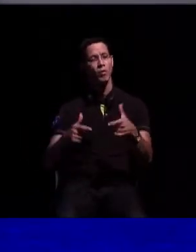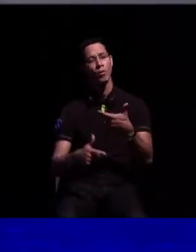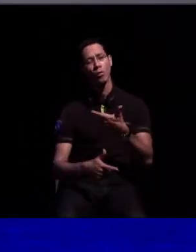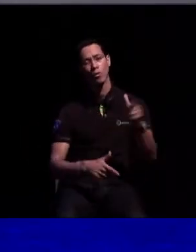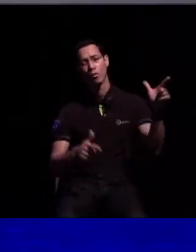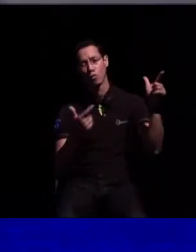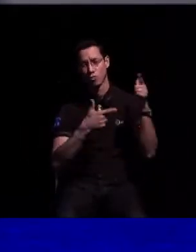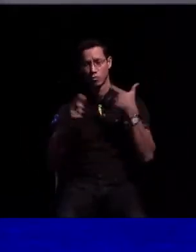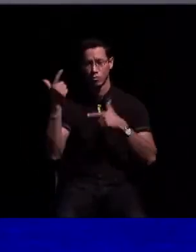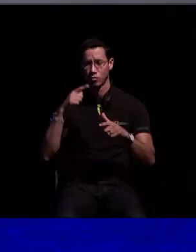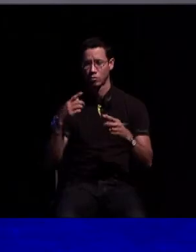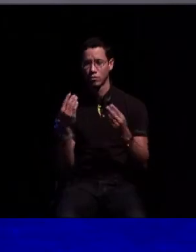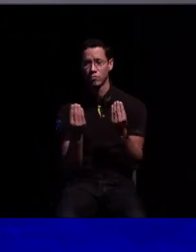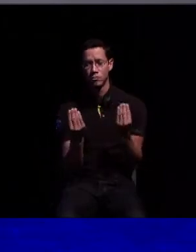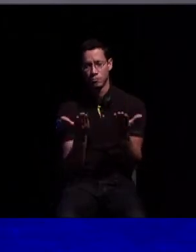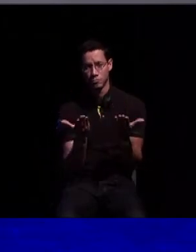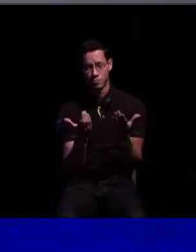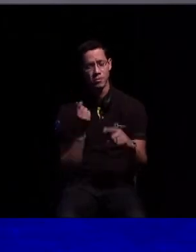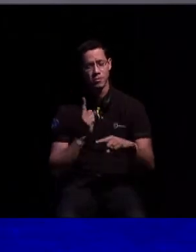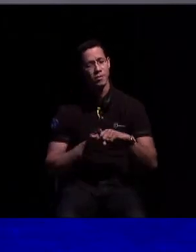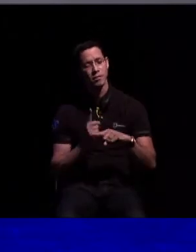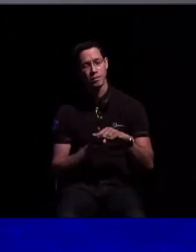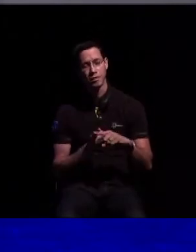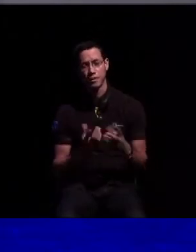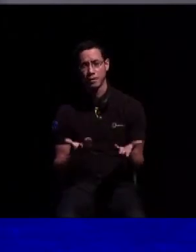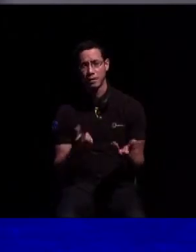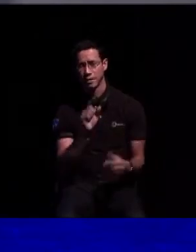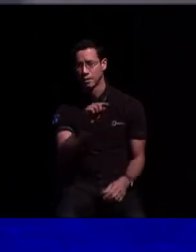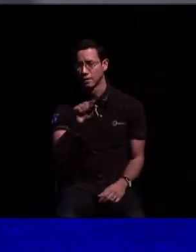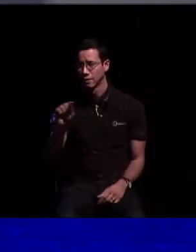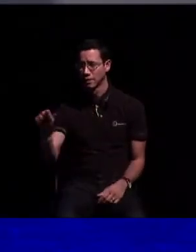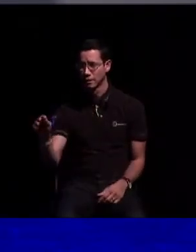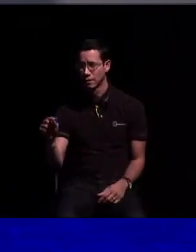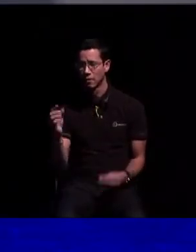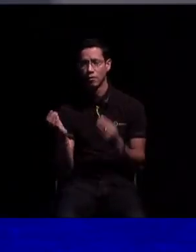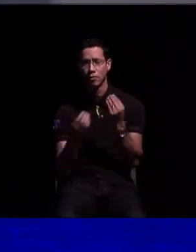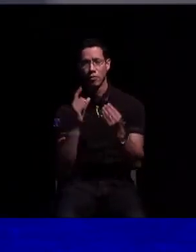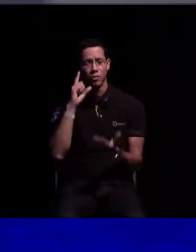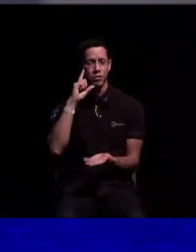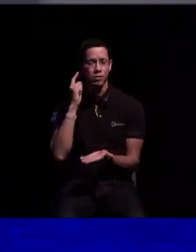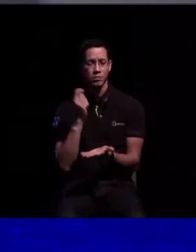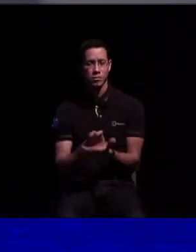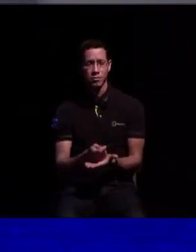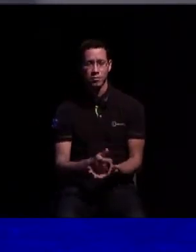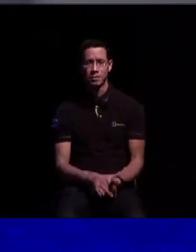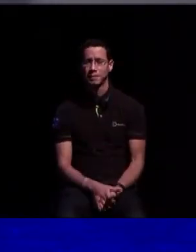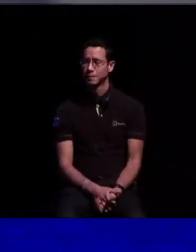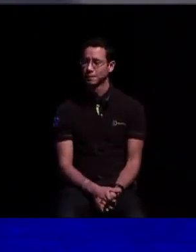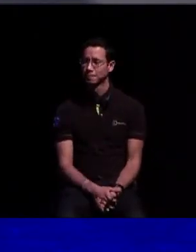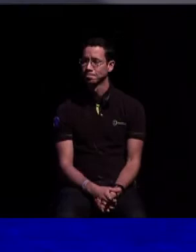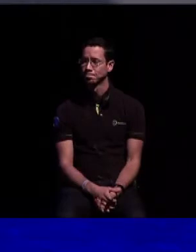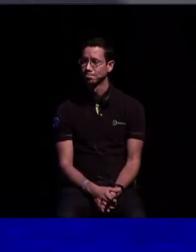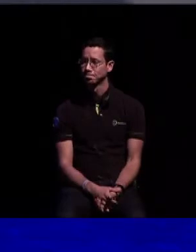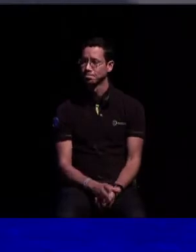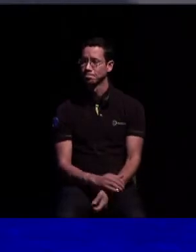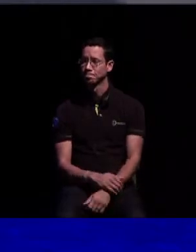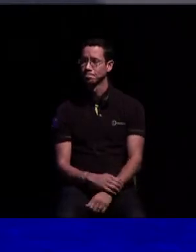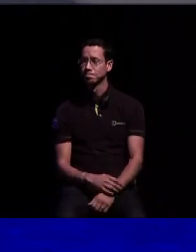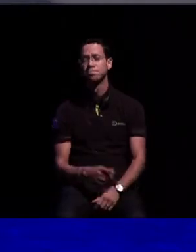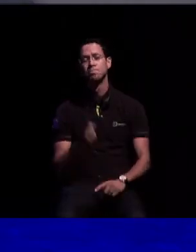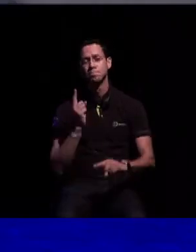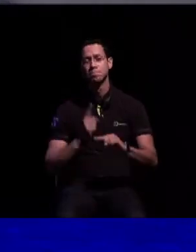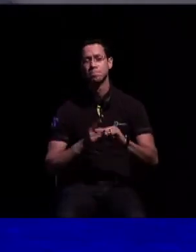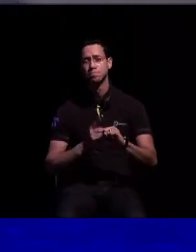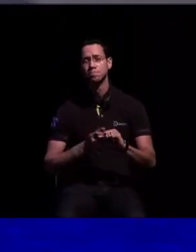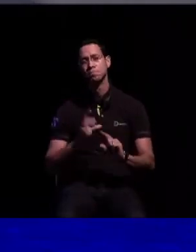isso é feito? Por que isso é feito? Né? Como se monta essa decisão? Não é isso? Por que isso